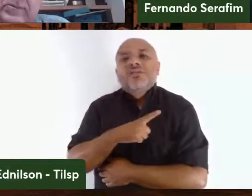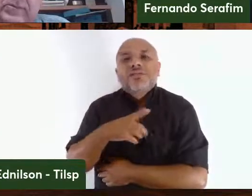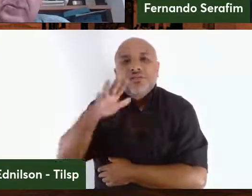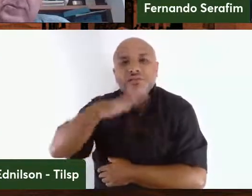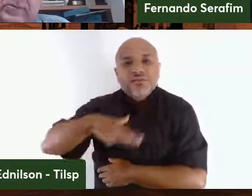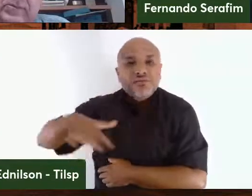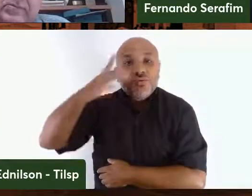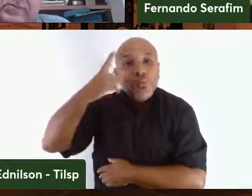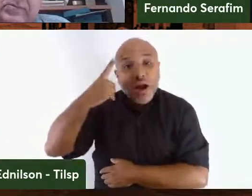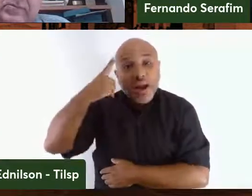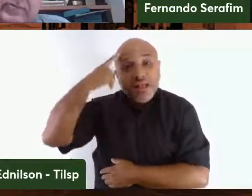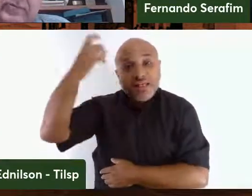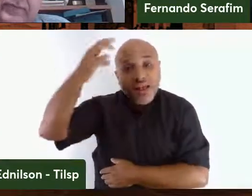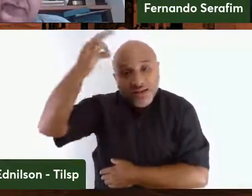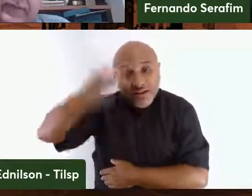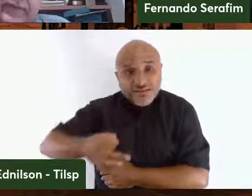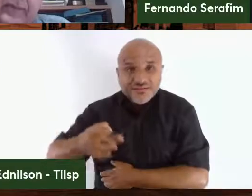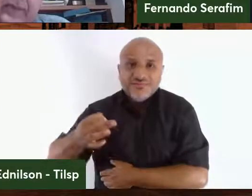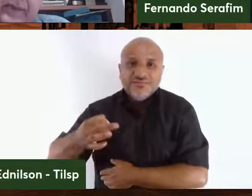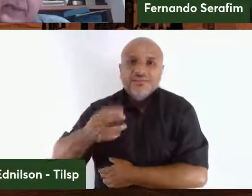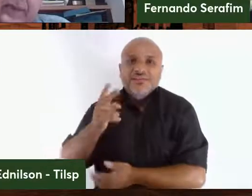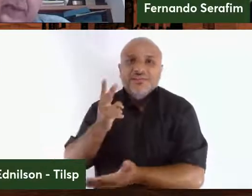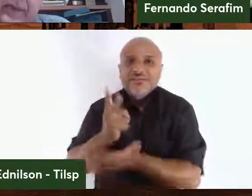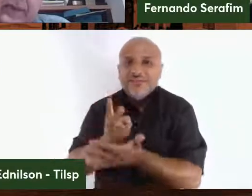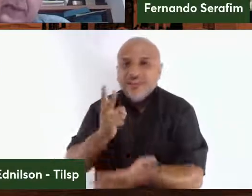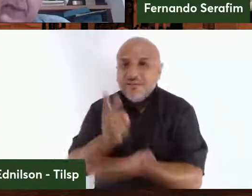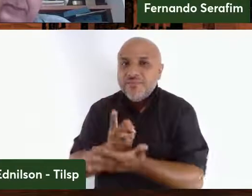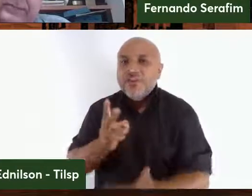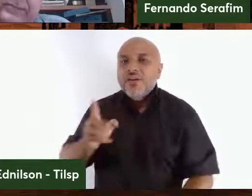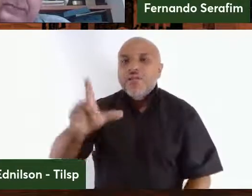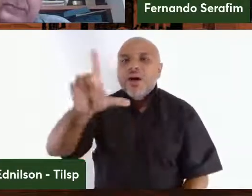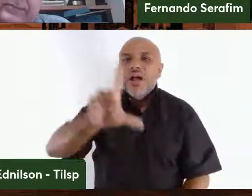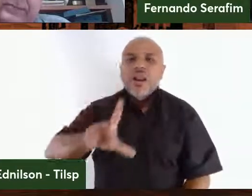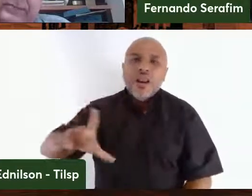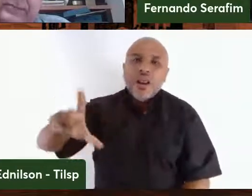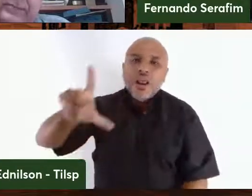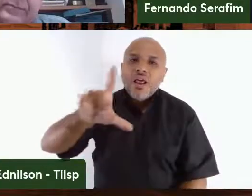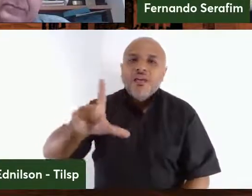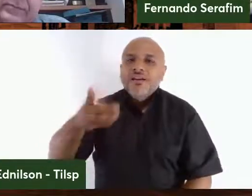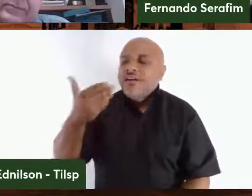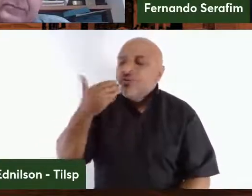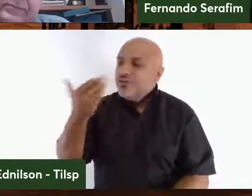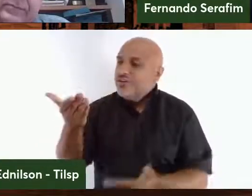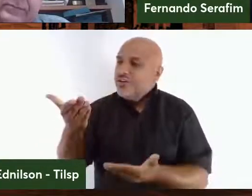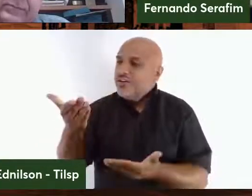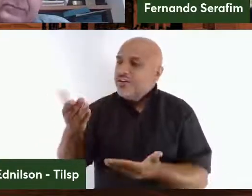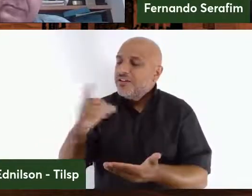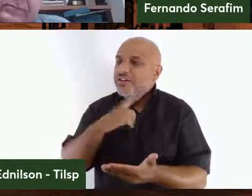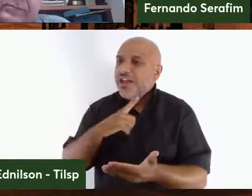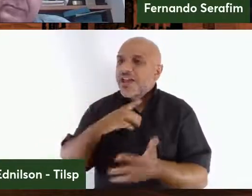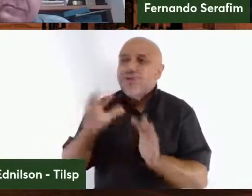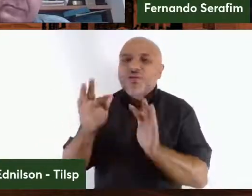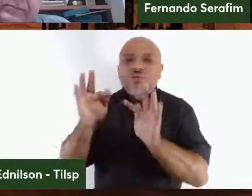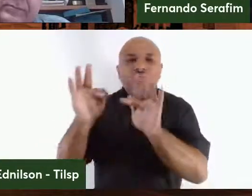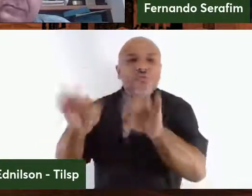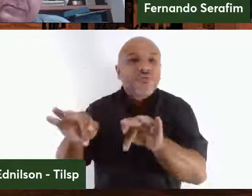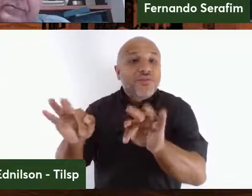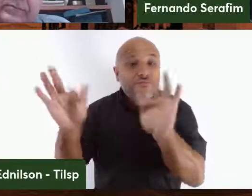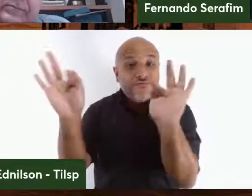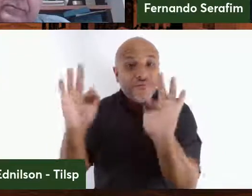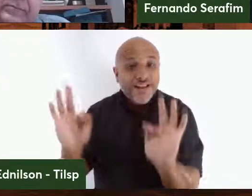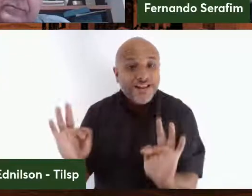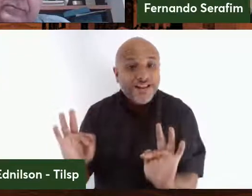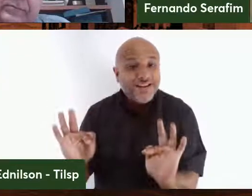pautados numa idealização, né? Se a gente tivesse sempre uma literatura com o final feliz, né? Ainda pautado